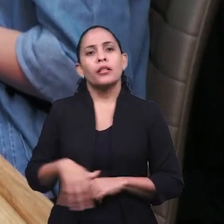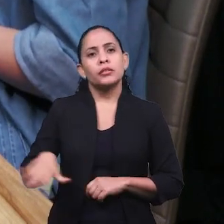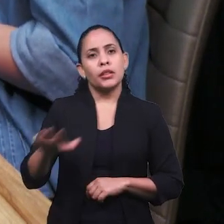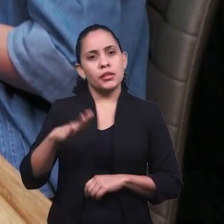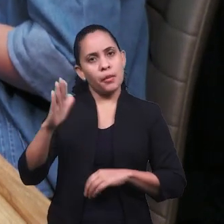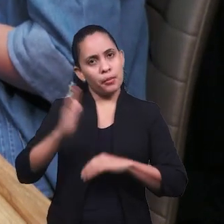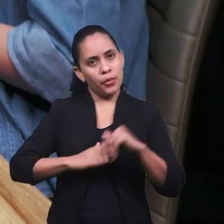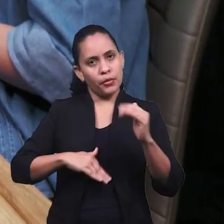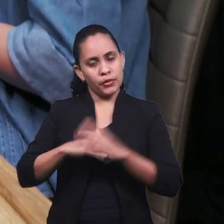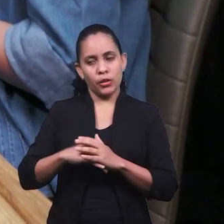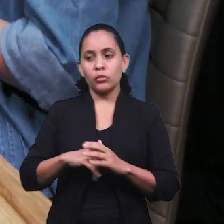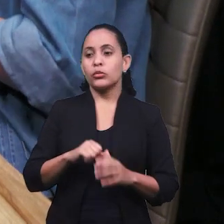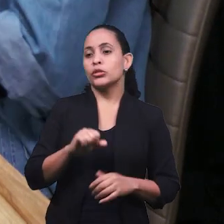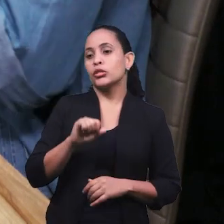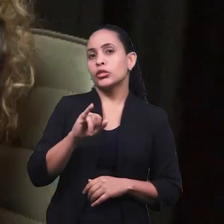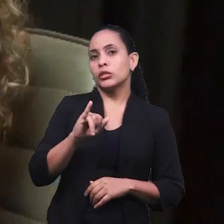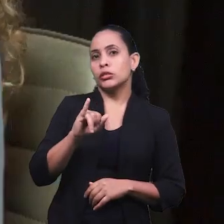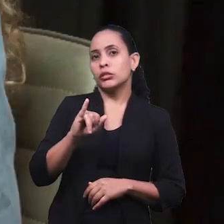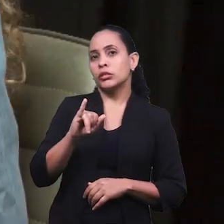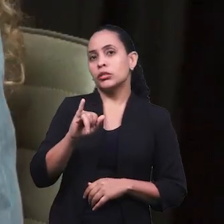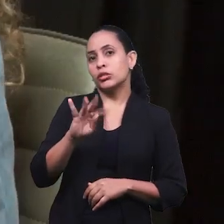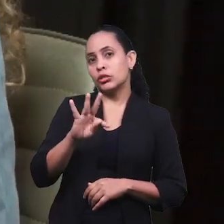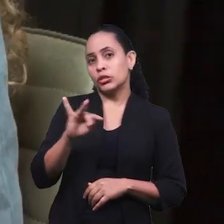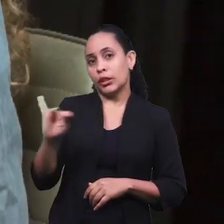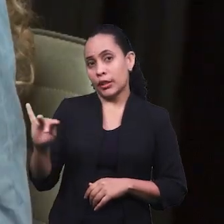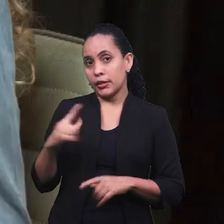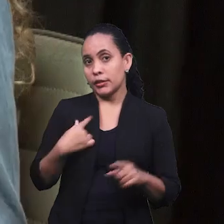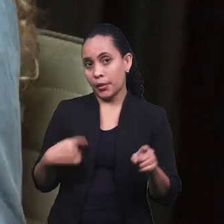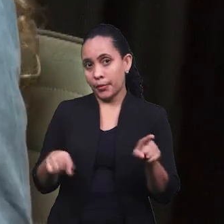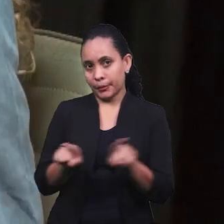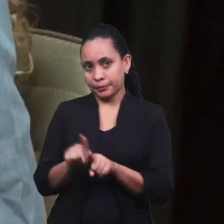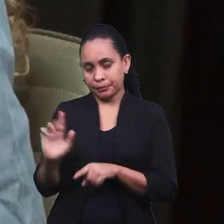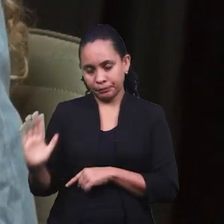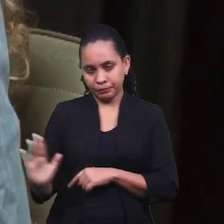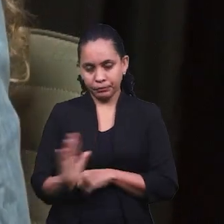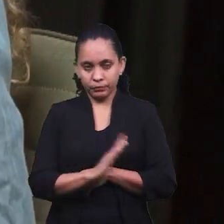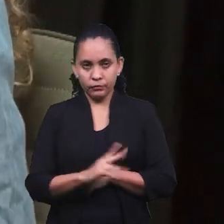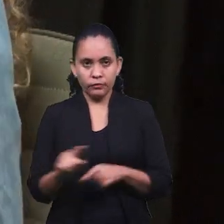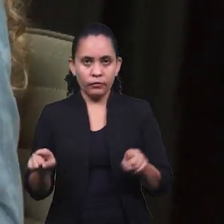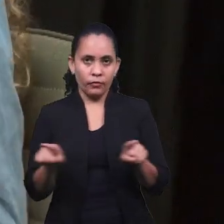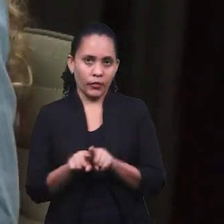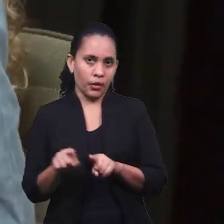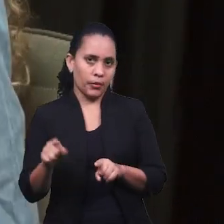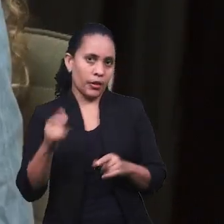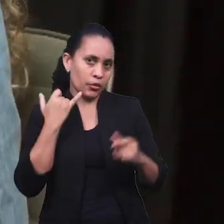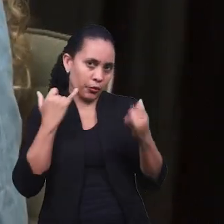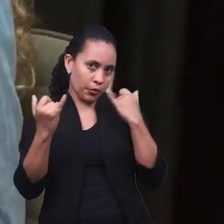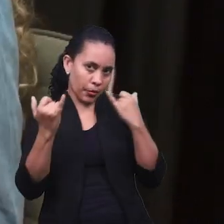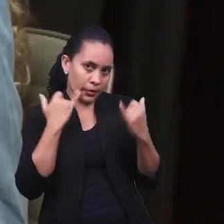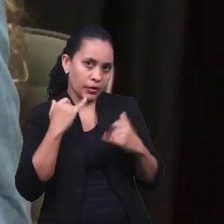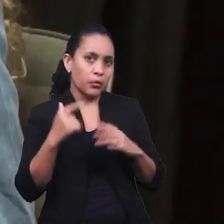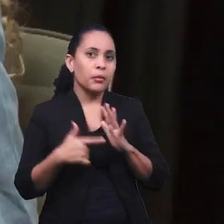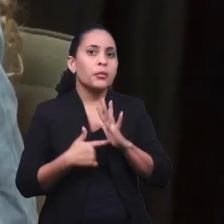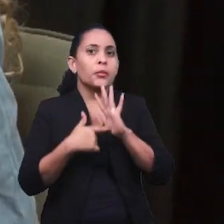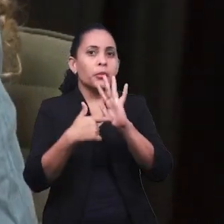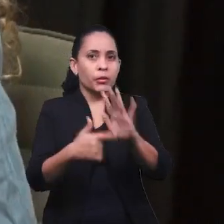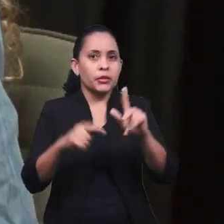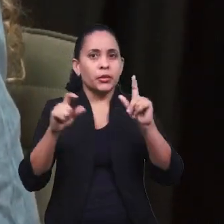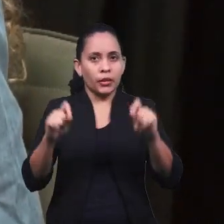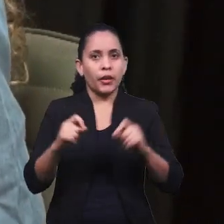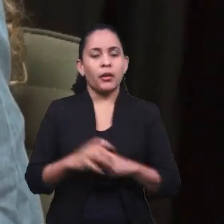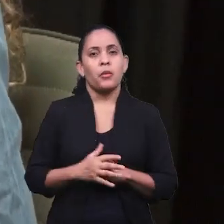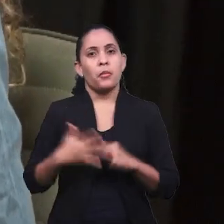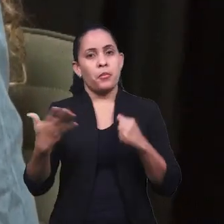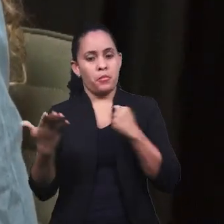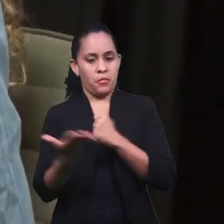Informação, Uhum. que aborda ele tem uma base geral você consegue ver um pouco de cada curso,